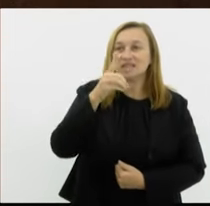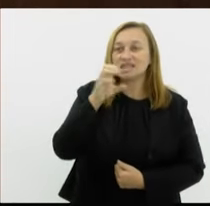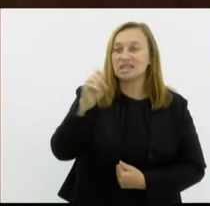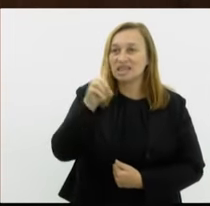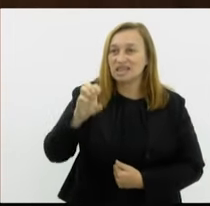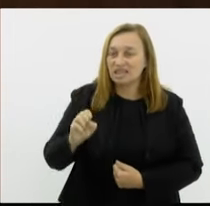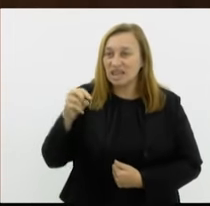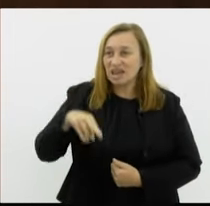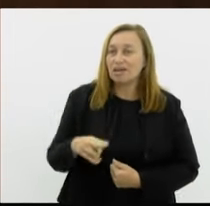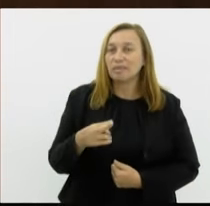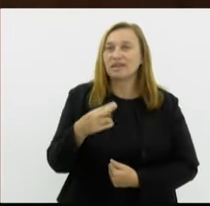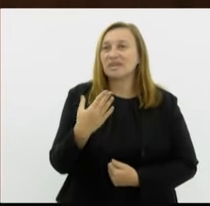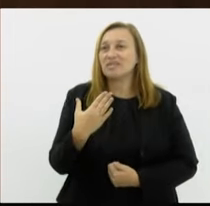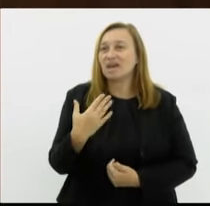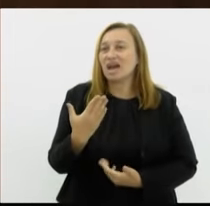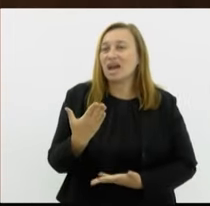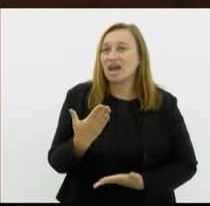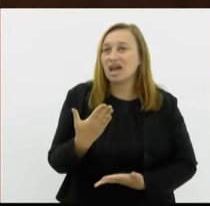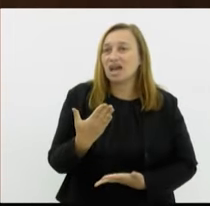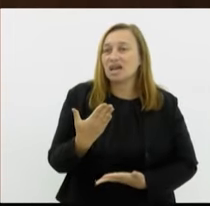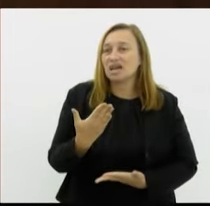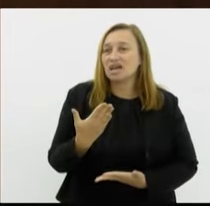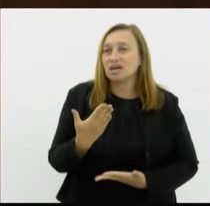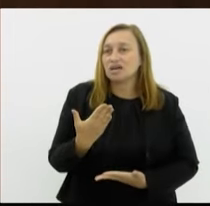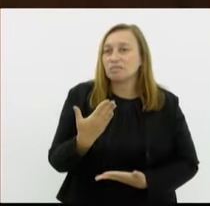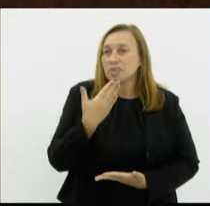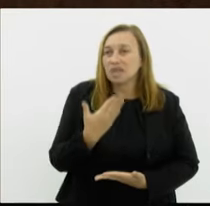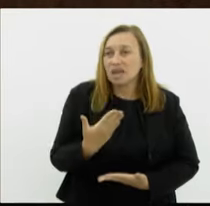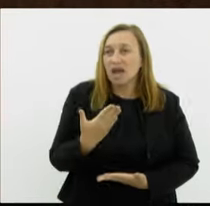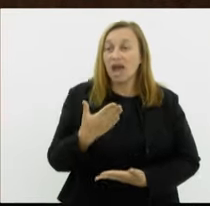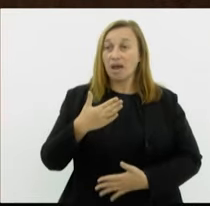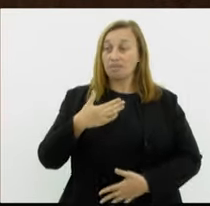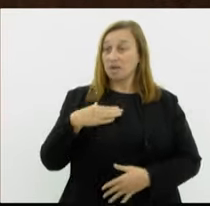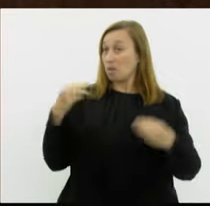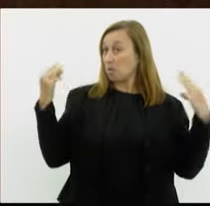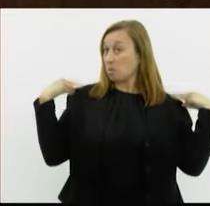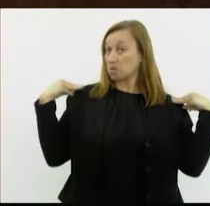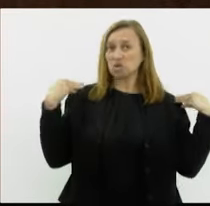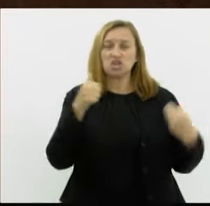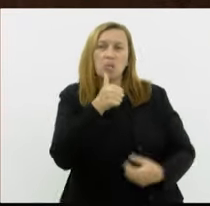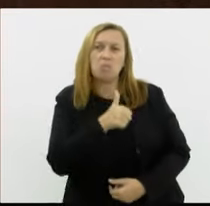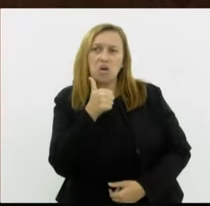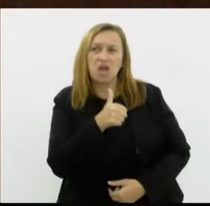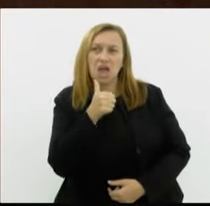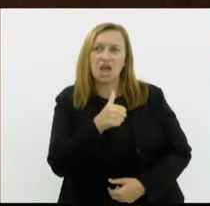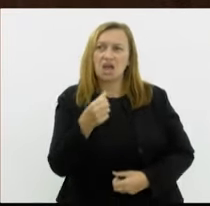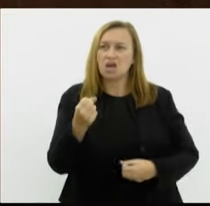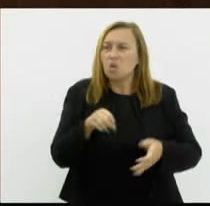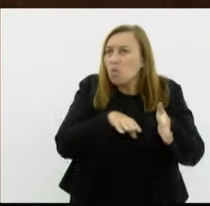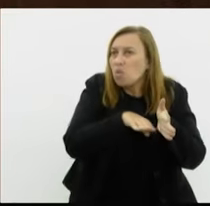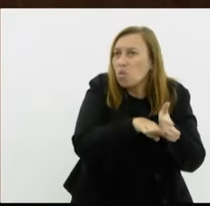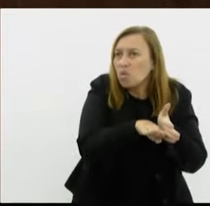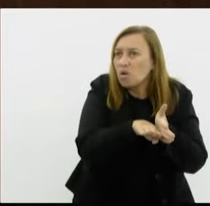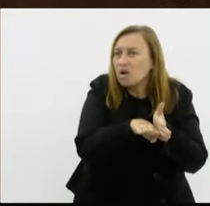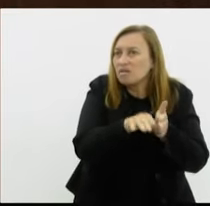tenha que ficar correndo risco, andando por aí. A minha motorista é mulher, não a motorista coloca lá o carro e vai acompanhar a senhora. É outra